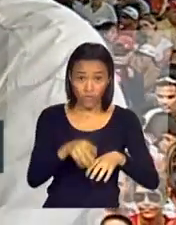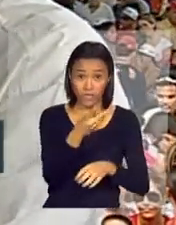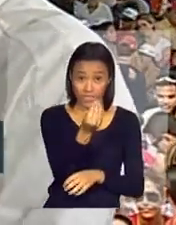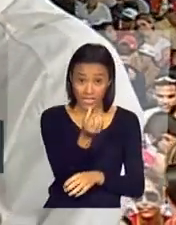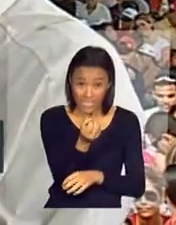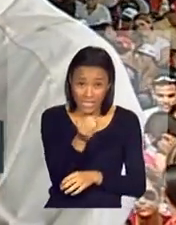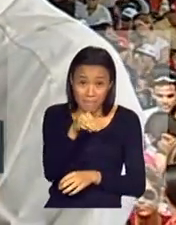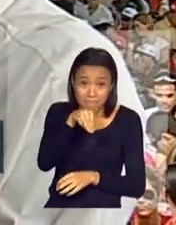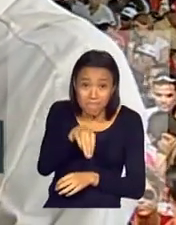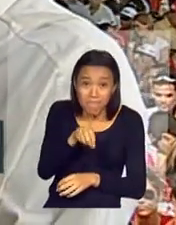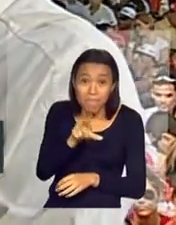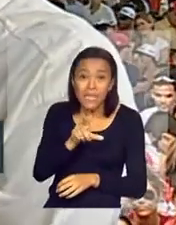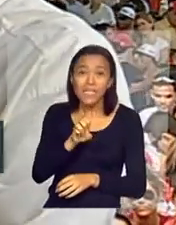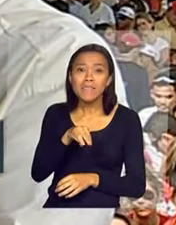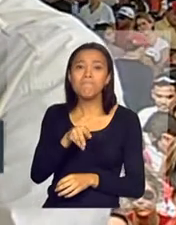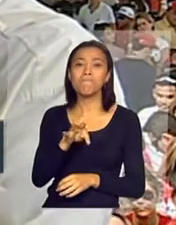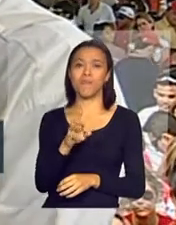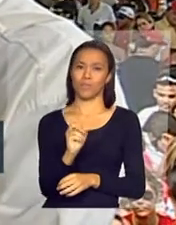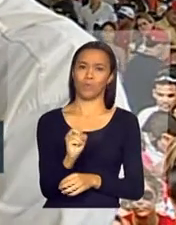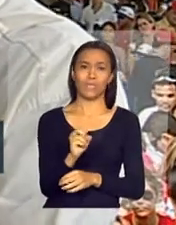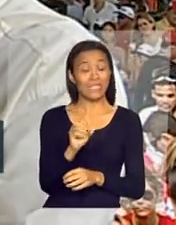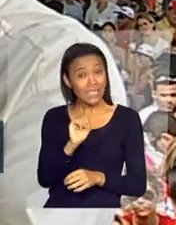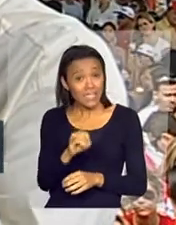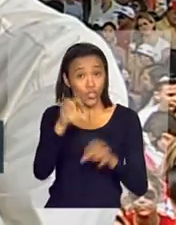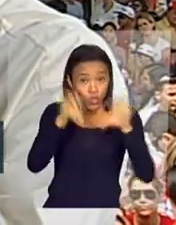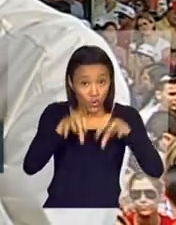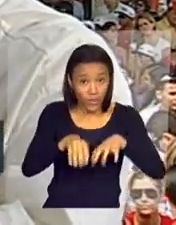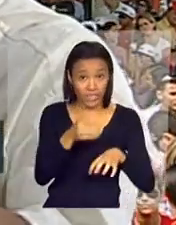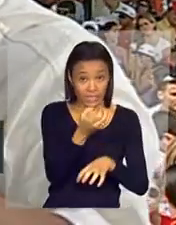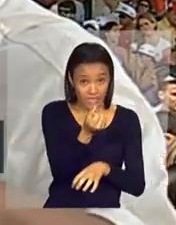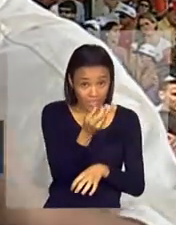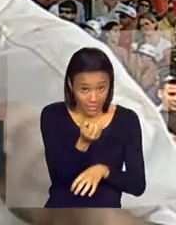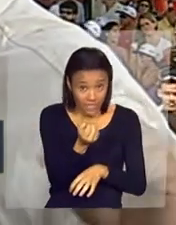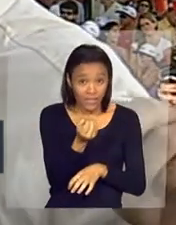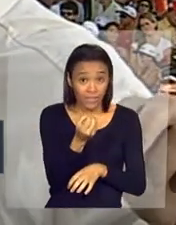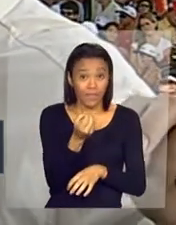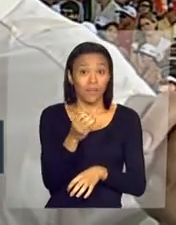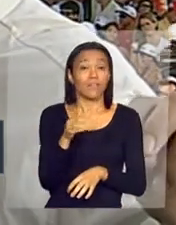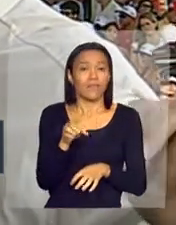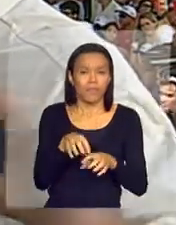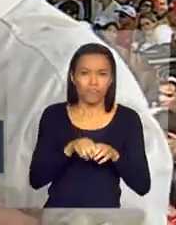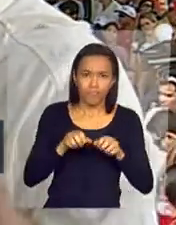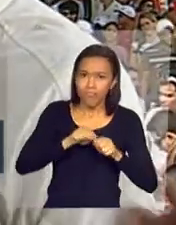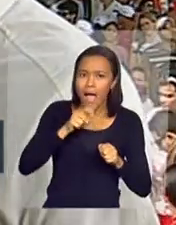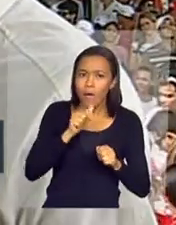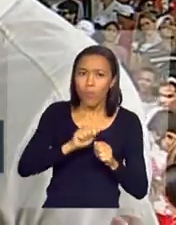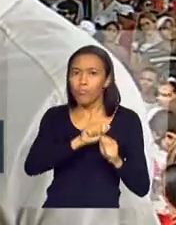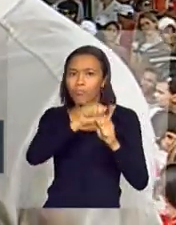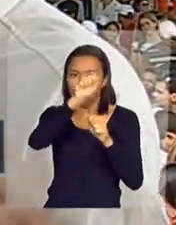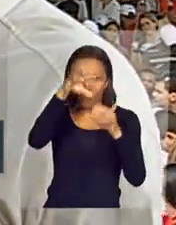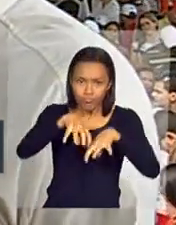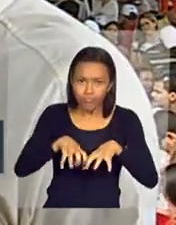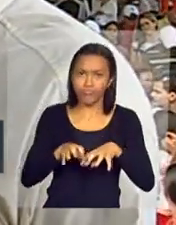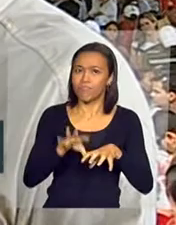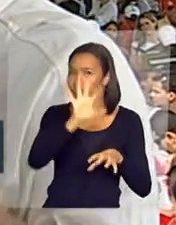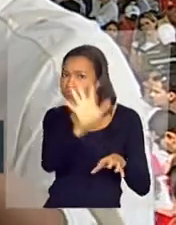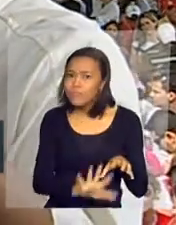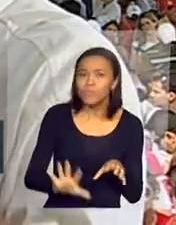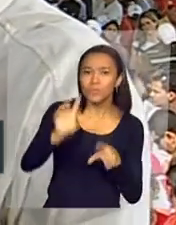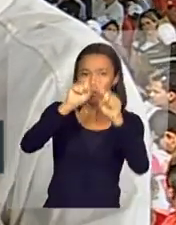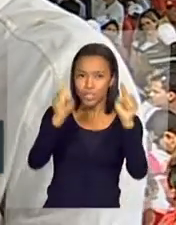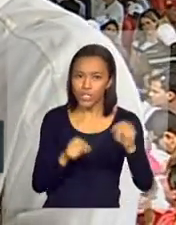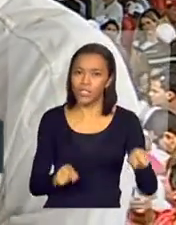forma concentrada. Se chovesse 60 milímetros bem distribuído ao longo dos anos, seria uma maravilha. Mas, infelizmente,